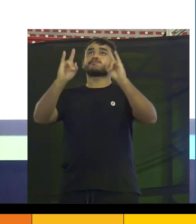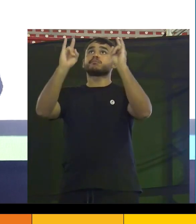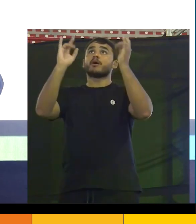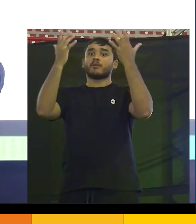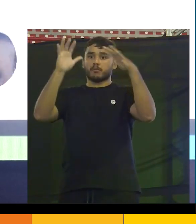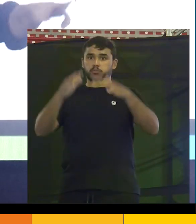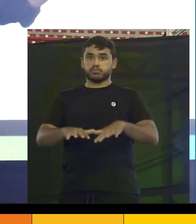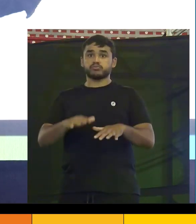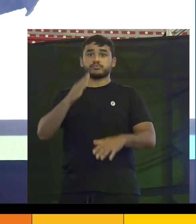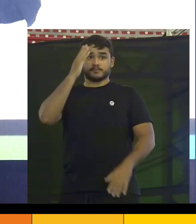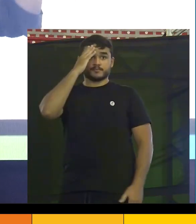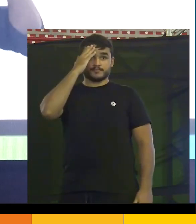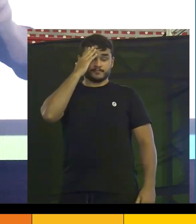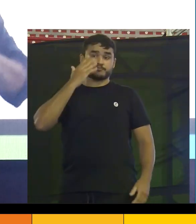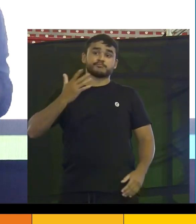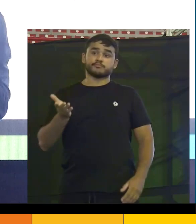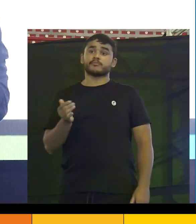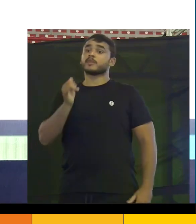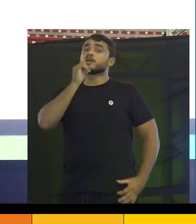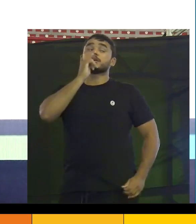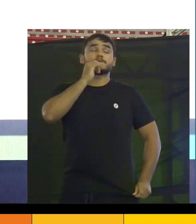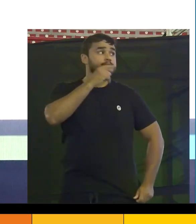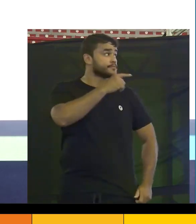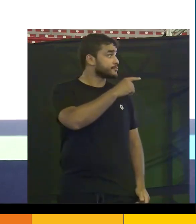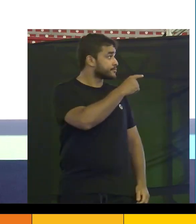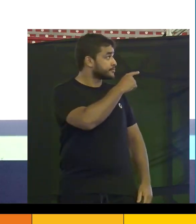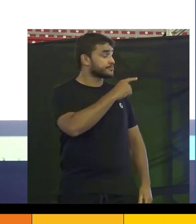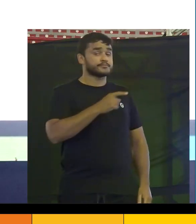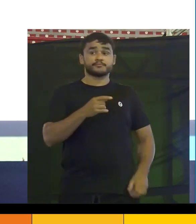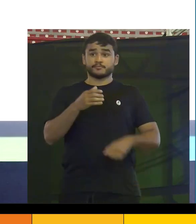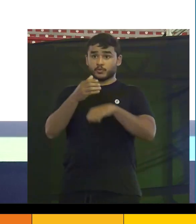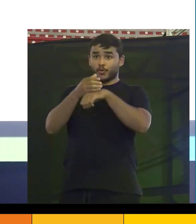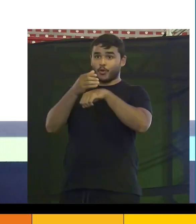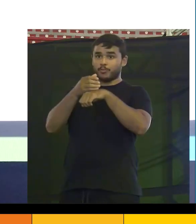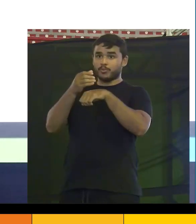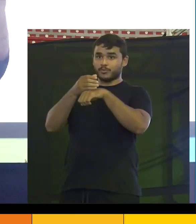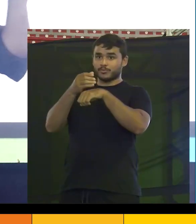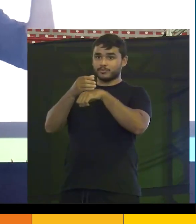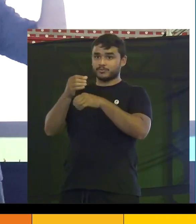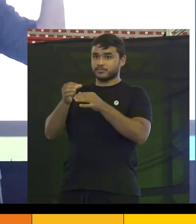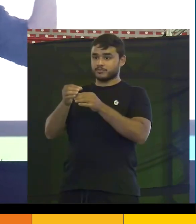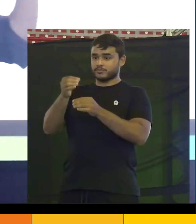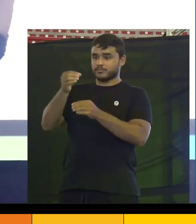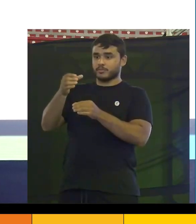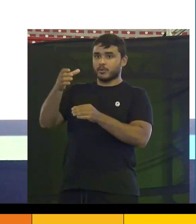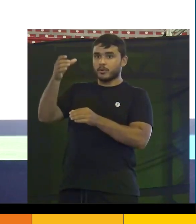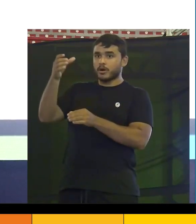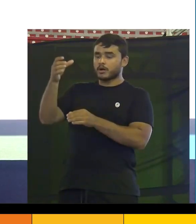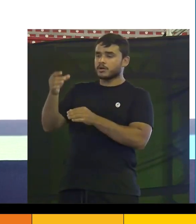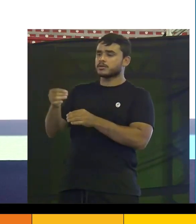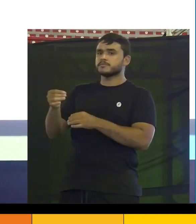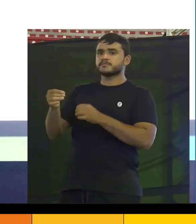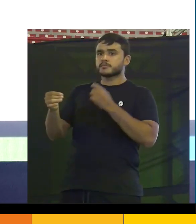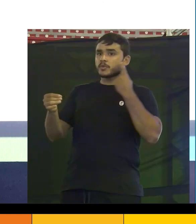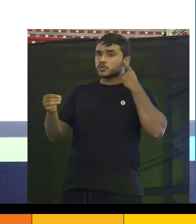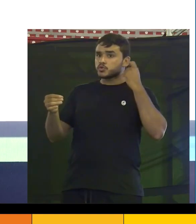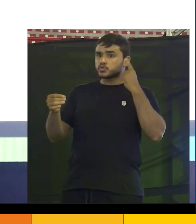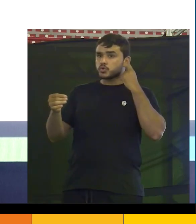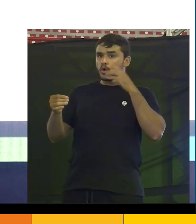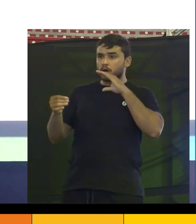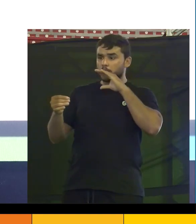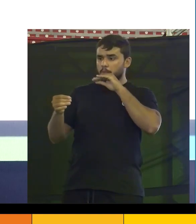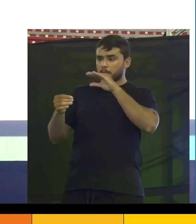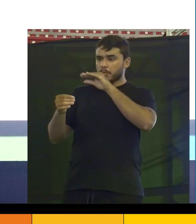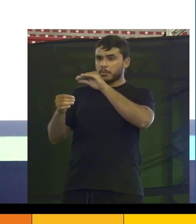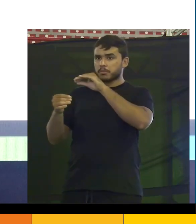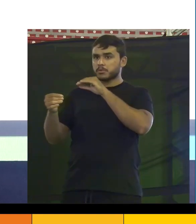Em ressonância. Aquela taça, para ela poder se romper as paredes dela, a pessoa teve que emitir um som,